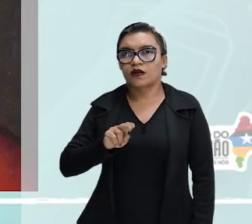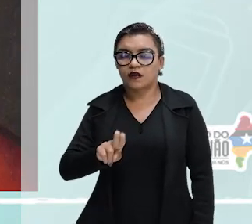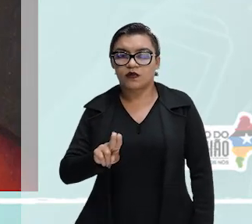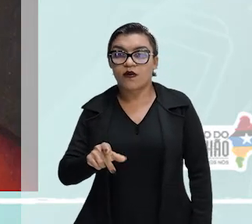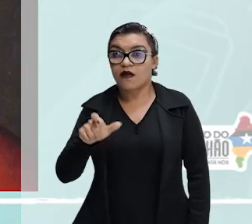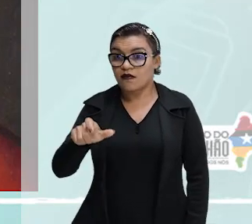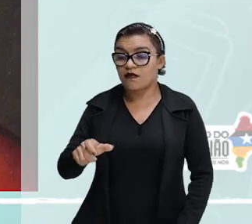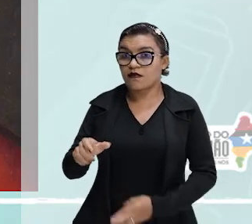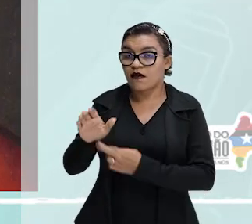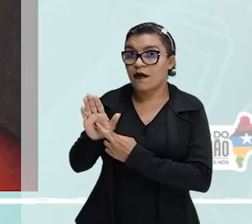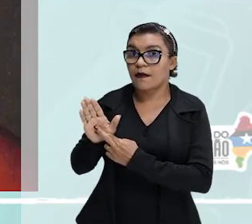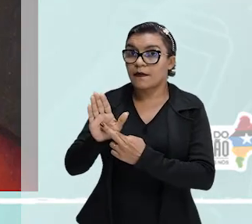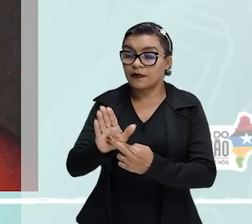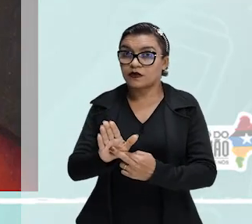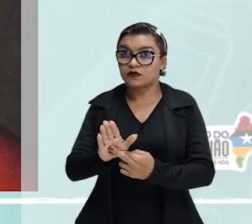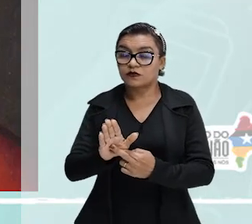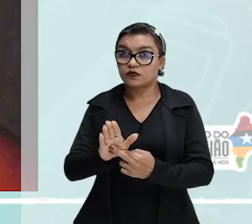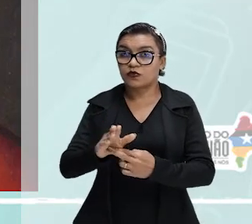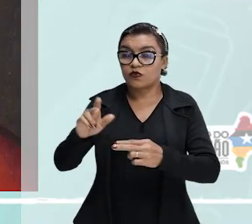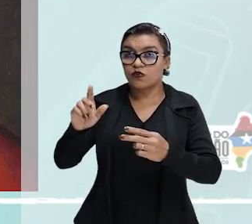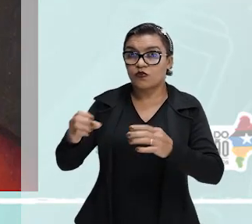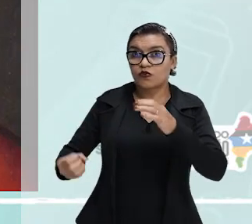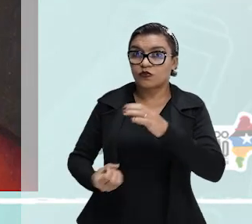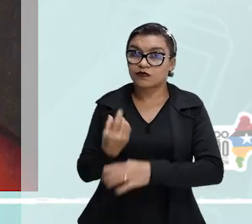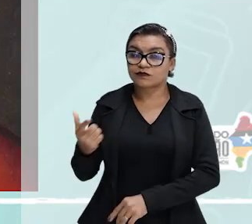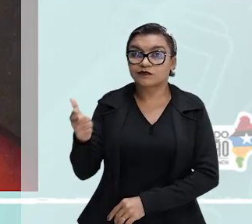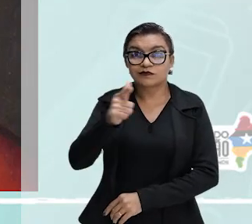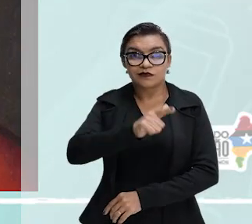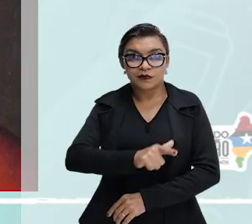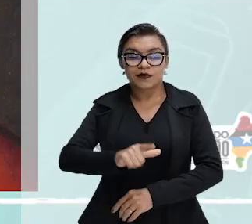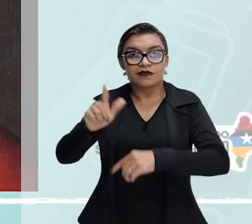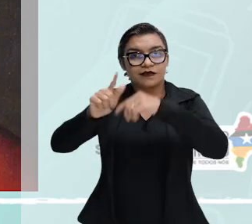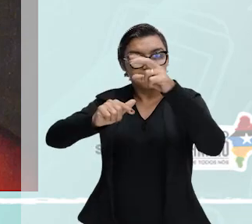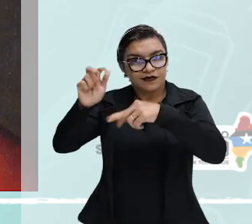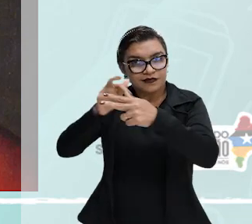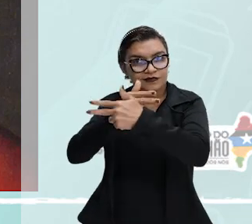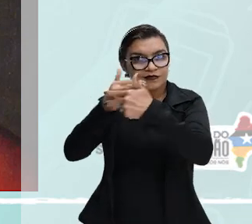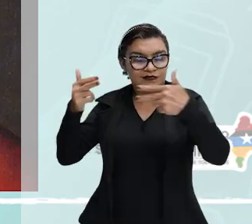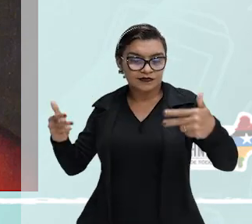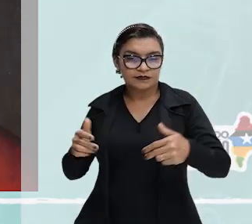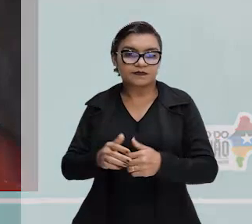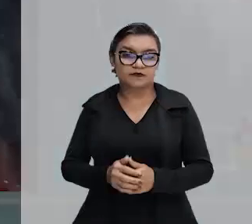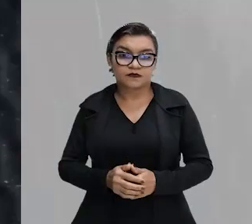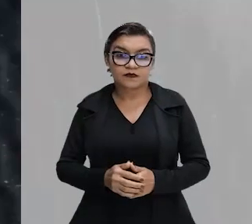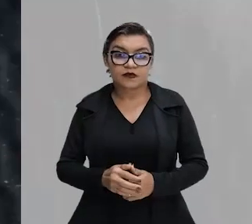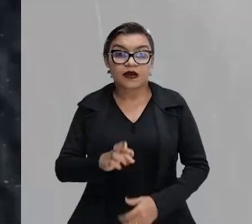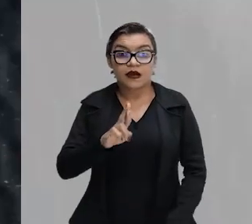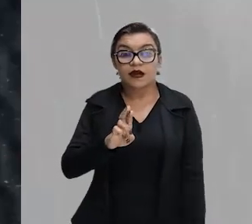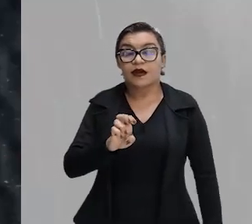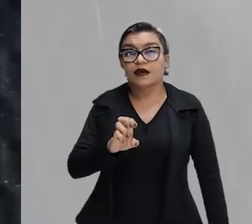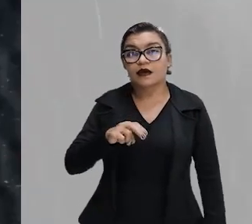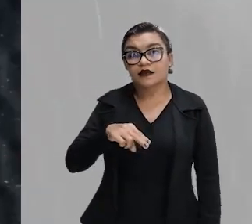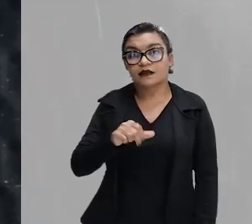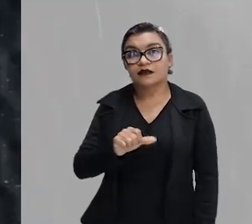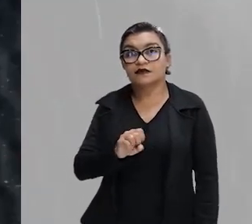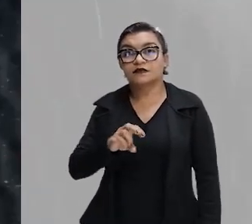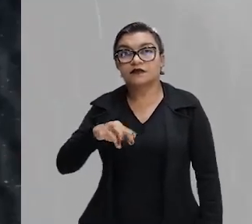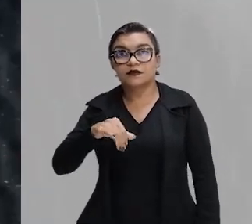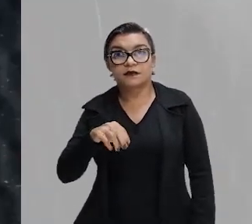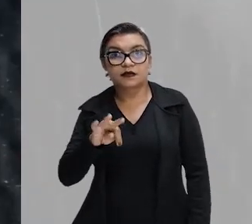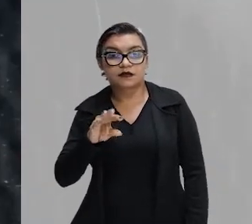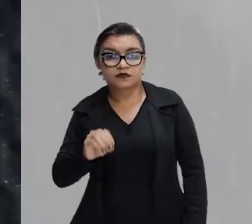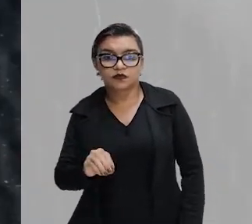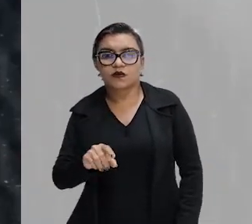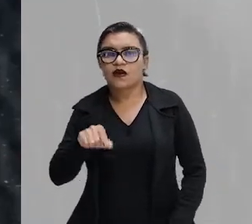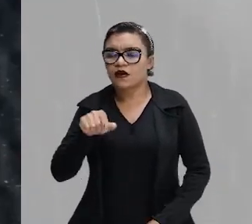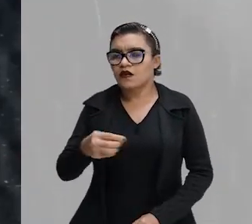representou o renascimento na astronomia. Então preste bem atenção na palavra, renascimento. Então ele foi um renascentista. Okay? Então